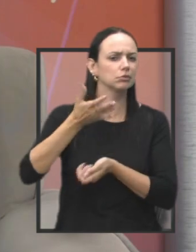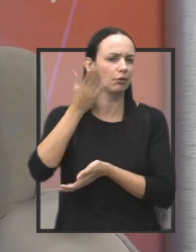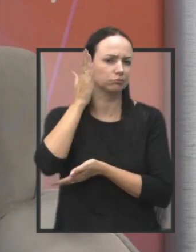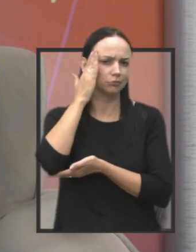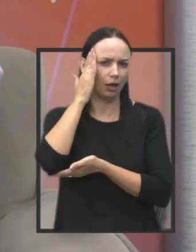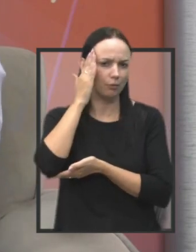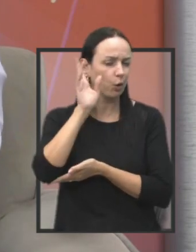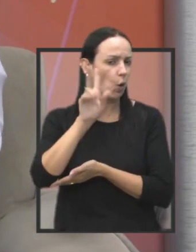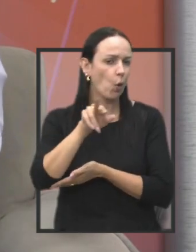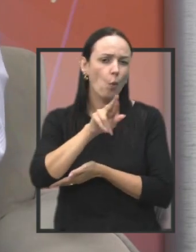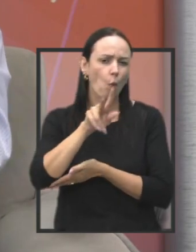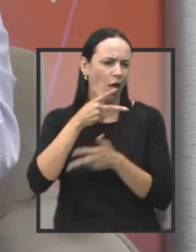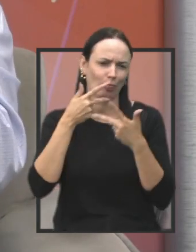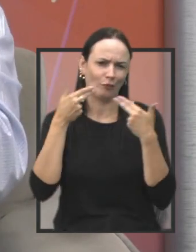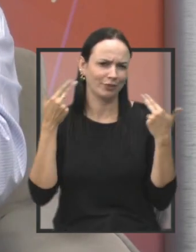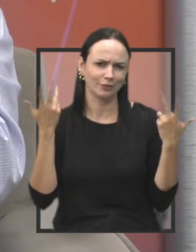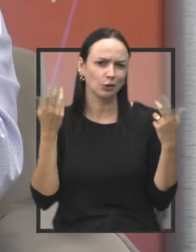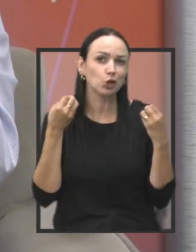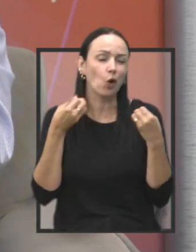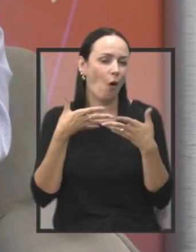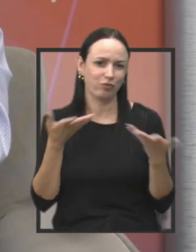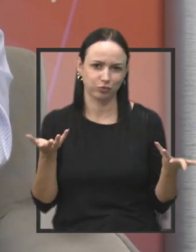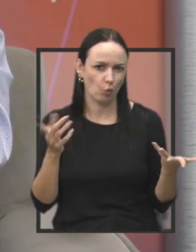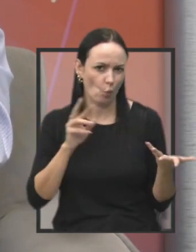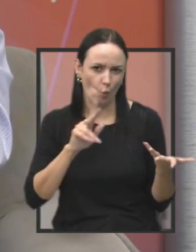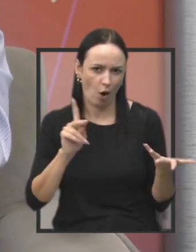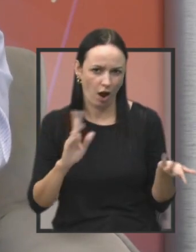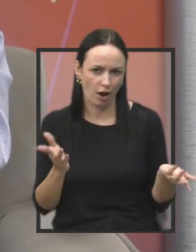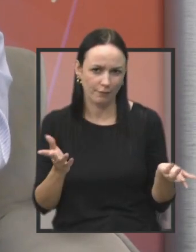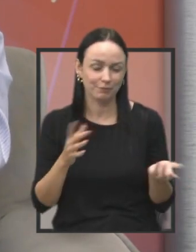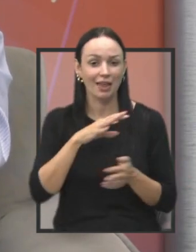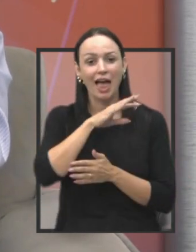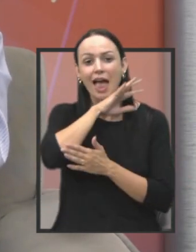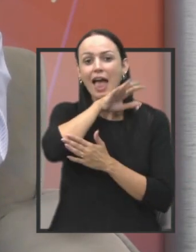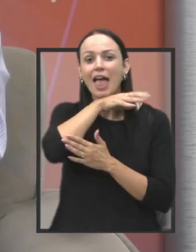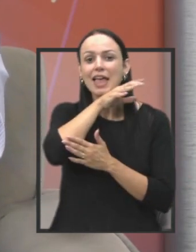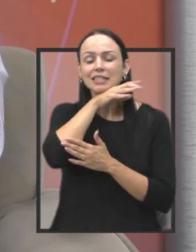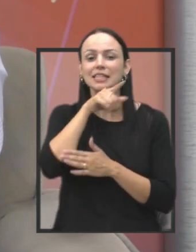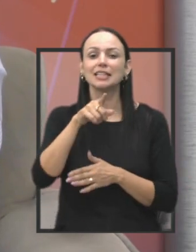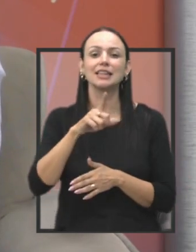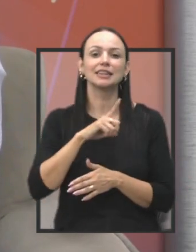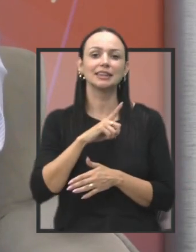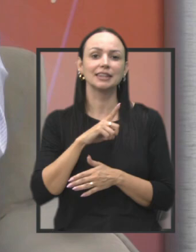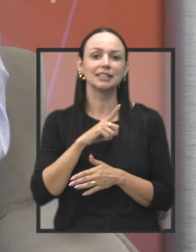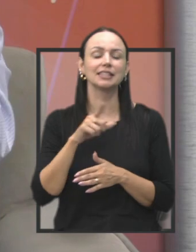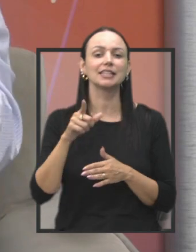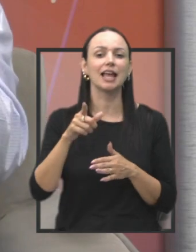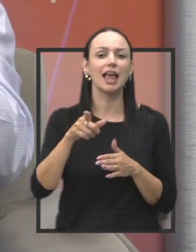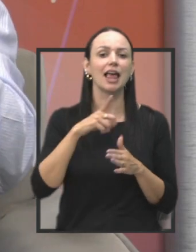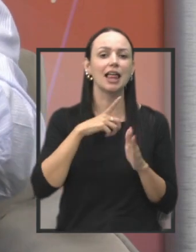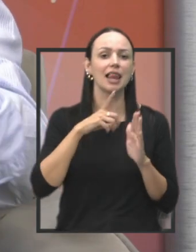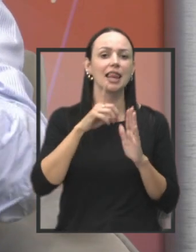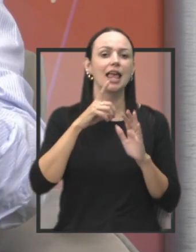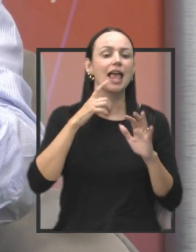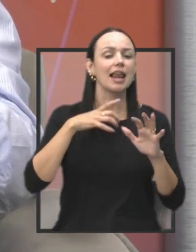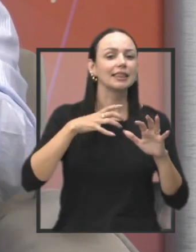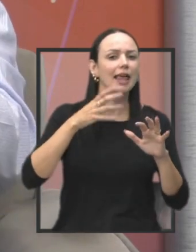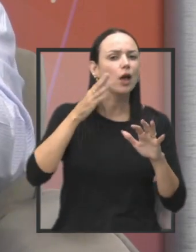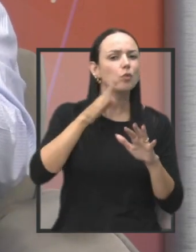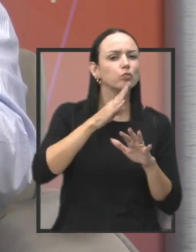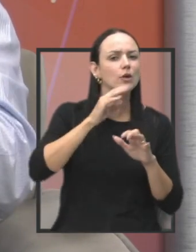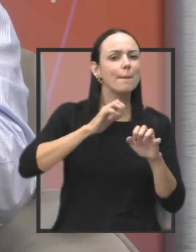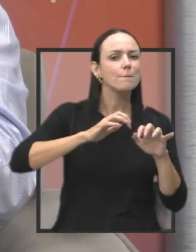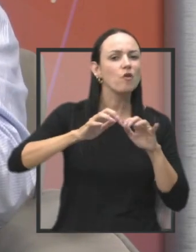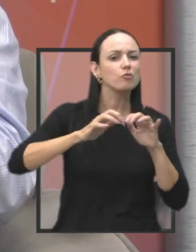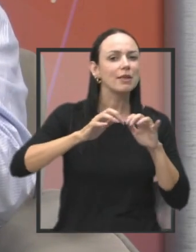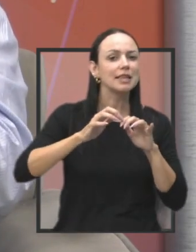nenhuma novidade isso. A Receita tem, chama uma declaração de movimentação econômica